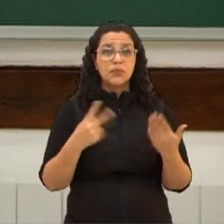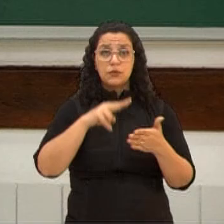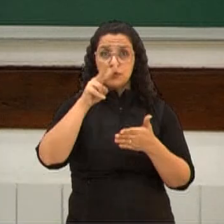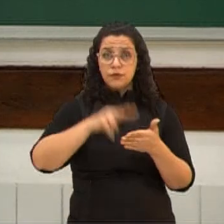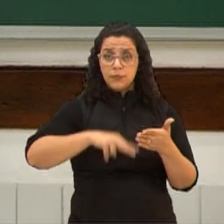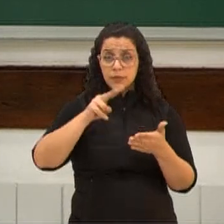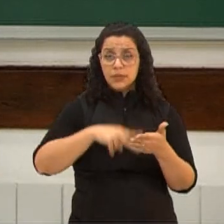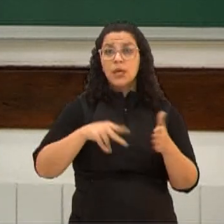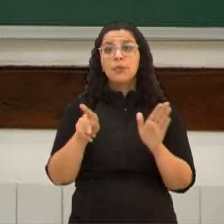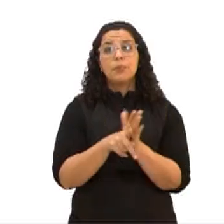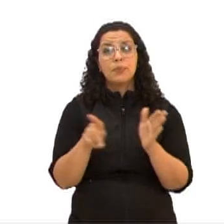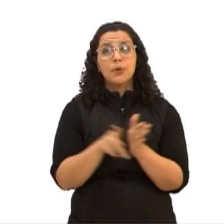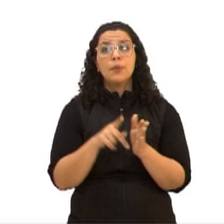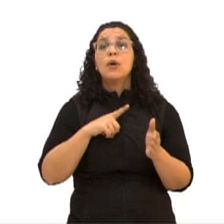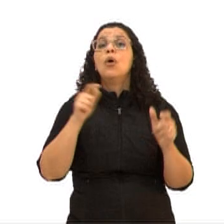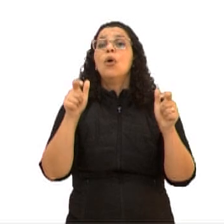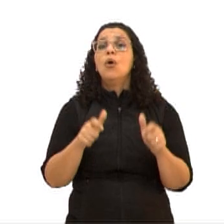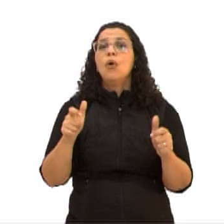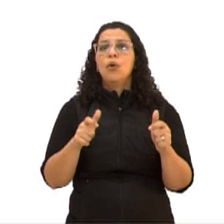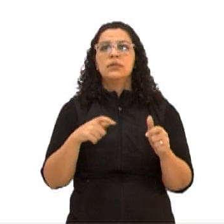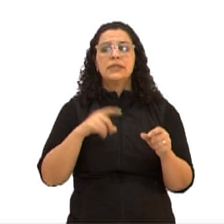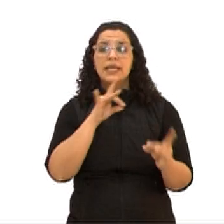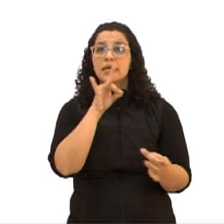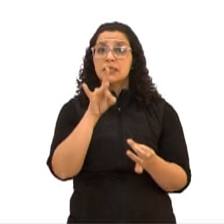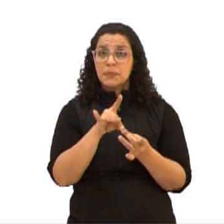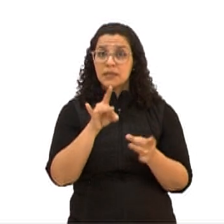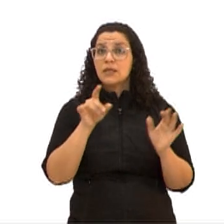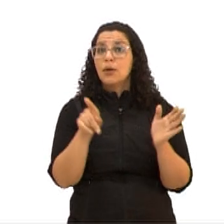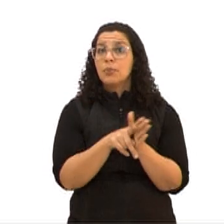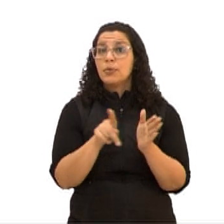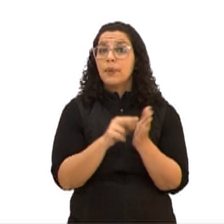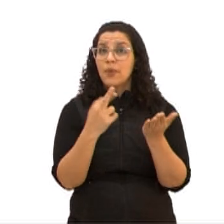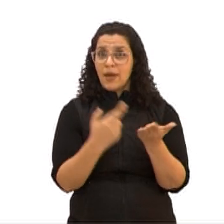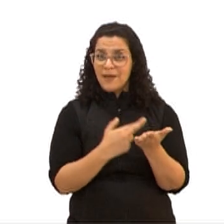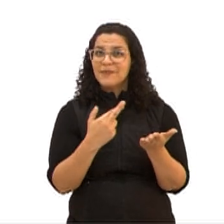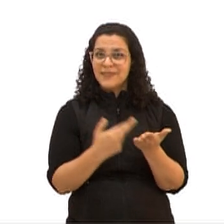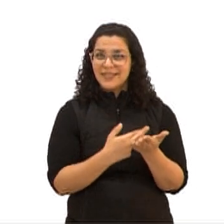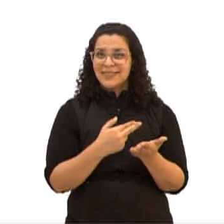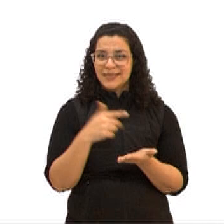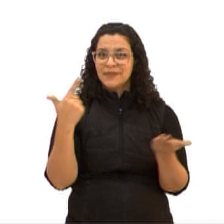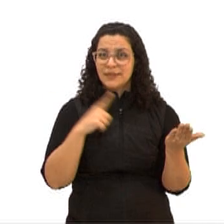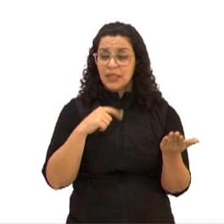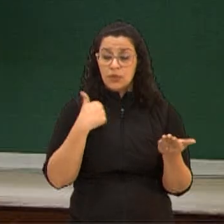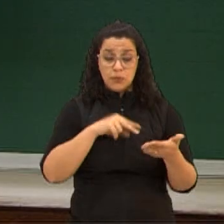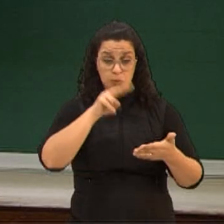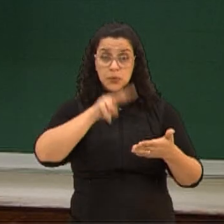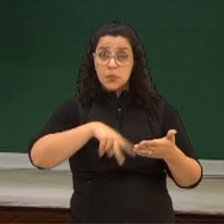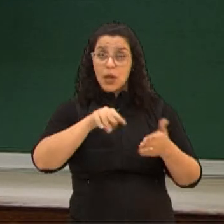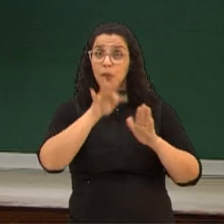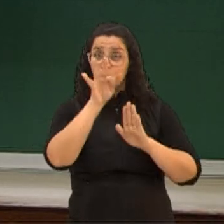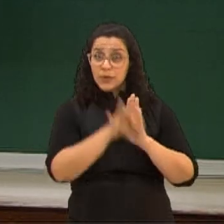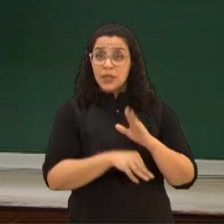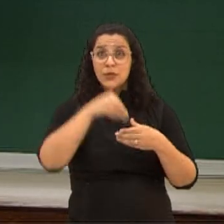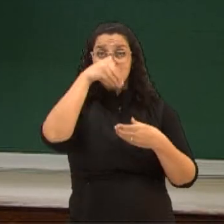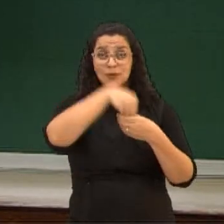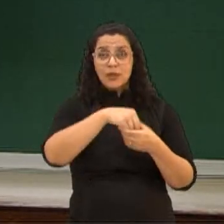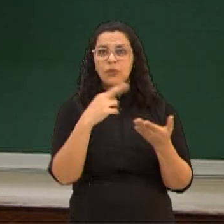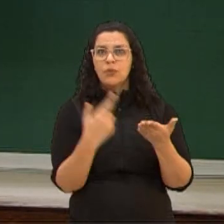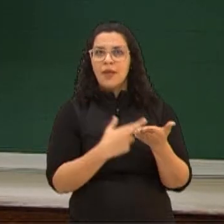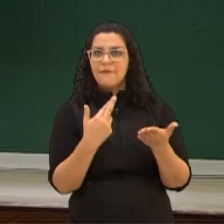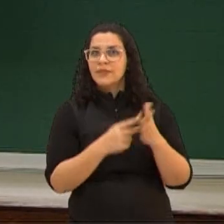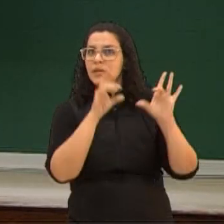um editorial de edição especial de uma revista. Então, o que nós vamos fazer hoje é a leitura de uma